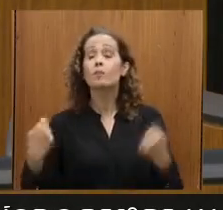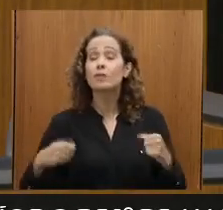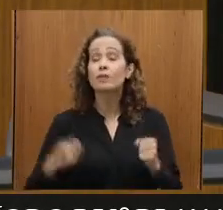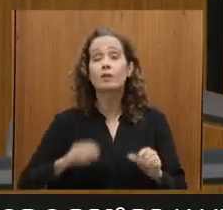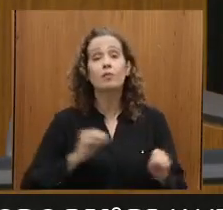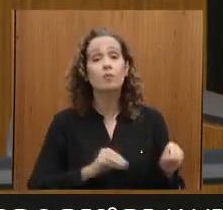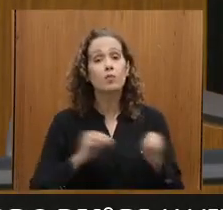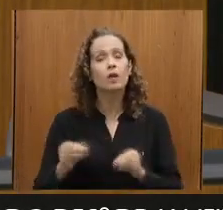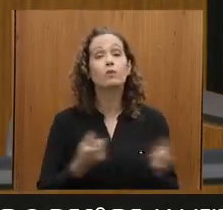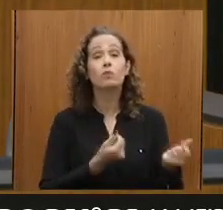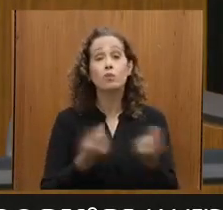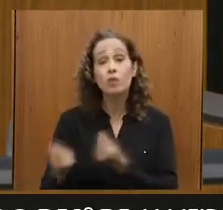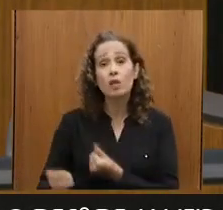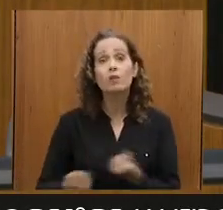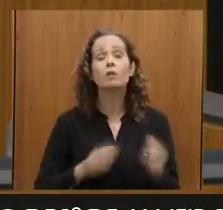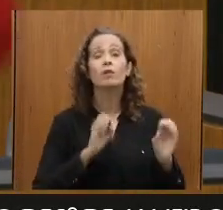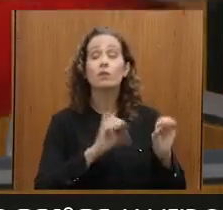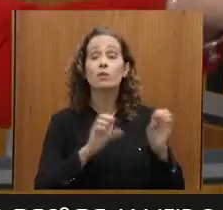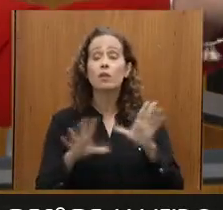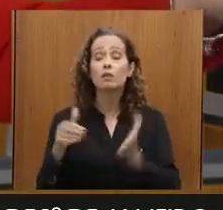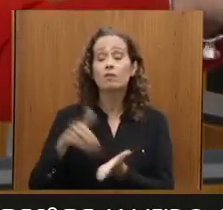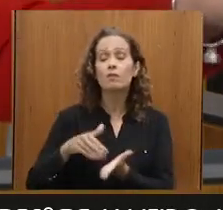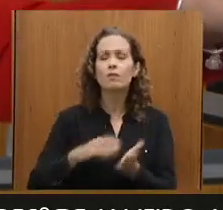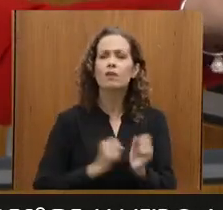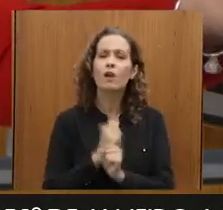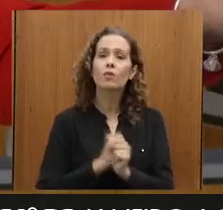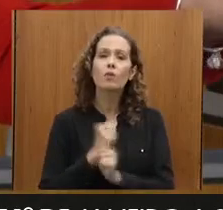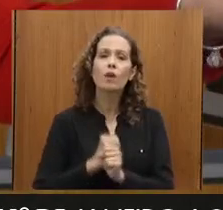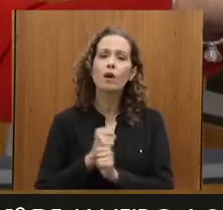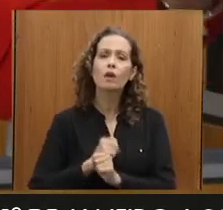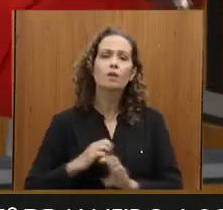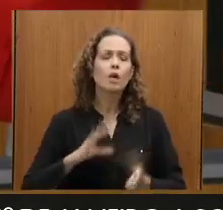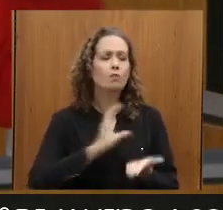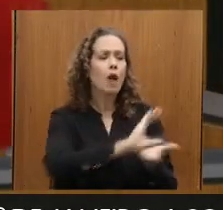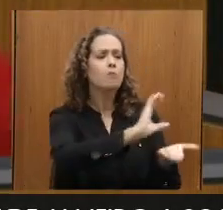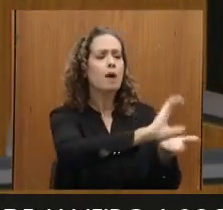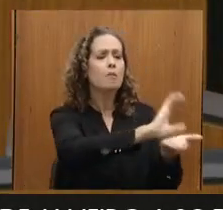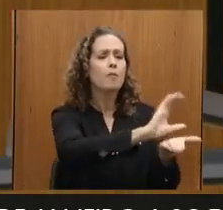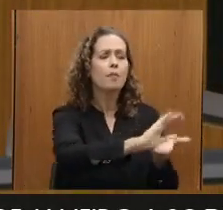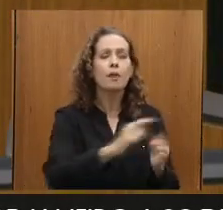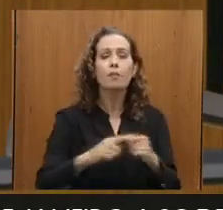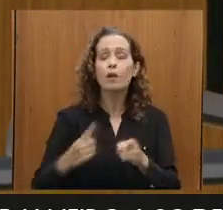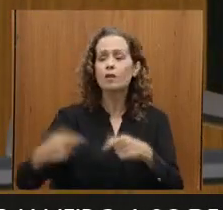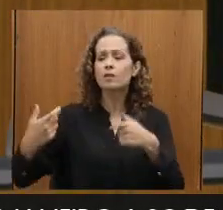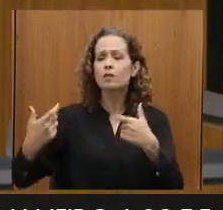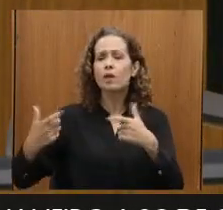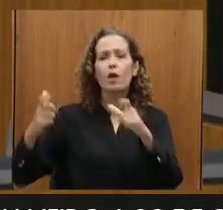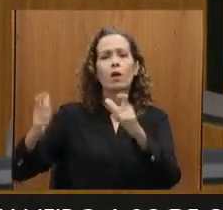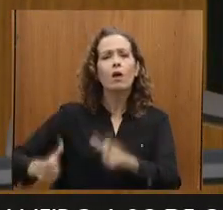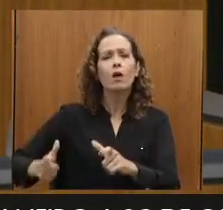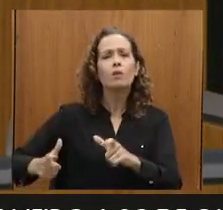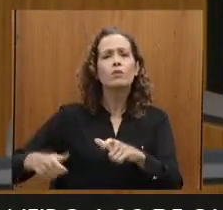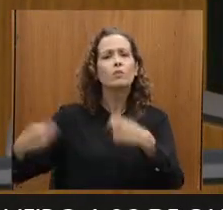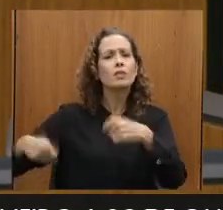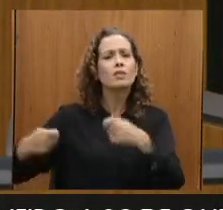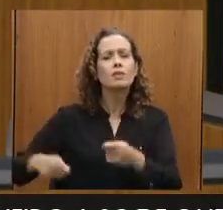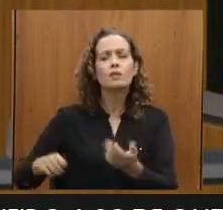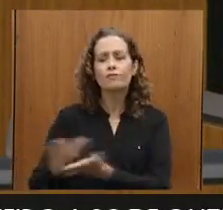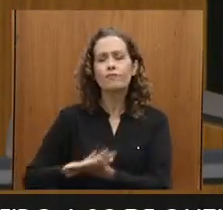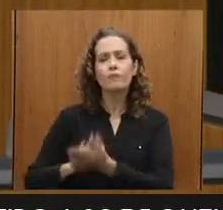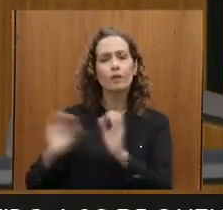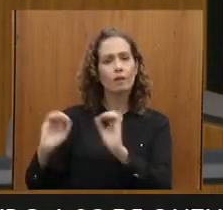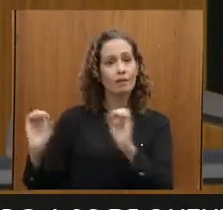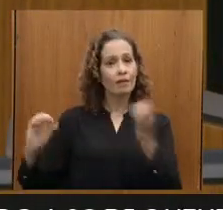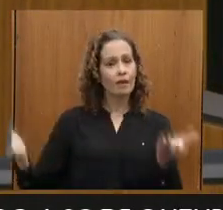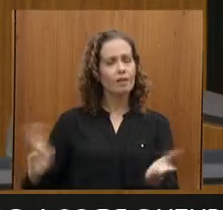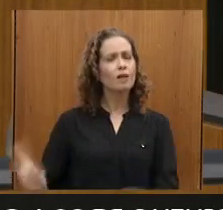educação no final do ano é empenhado para tudo, de modo que não vá para onde precisa, que é a valorização dos profissionais de educação,